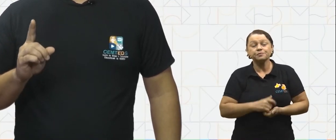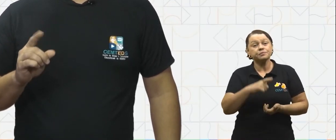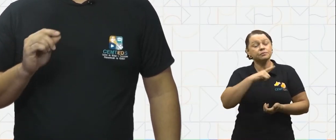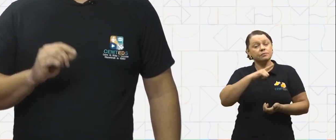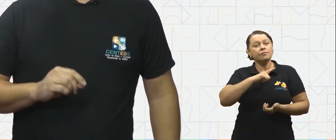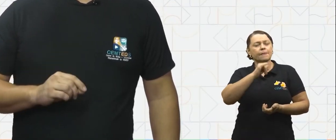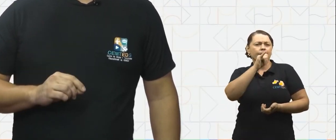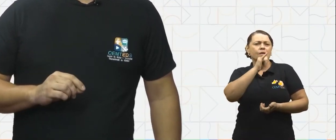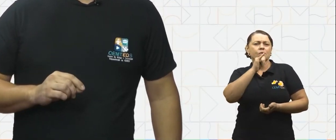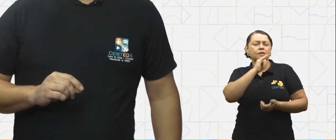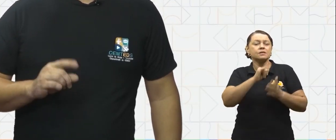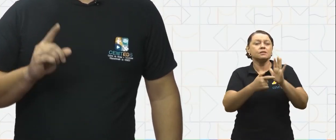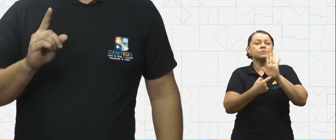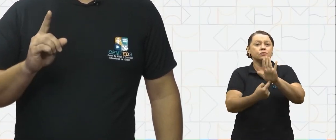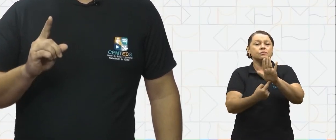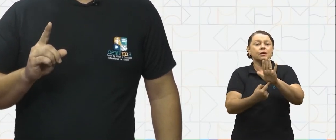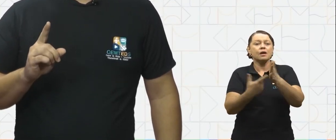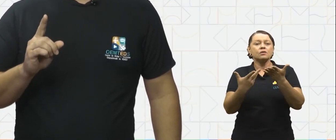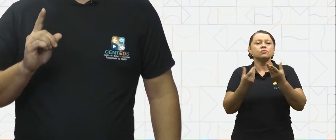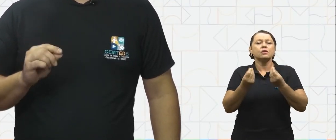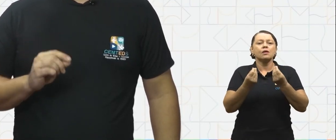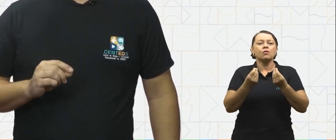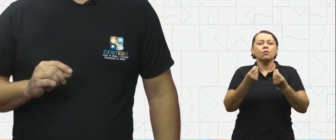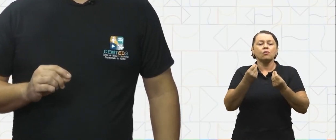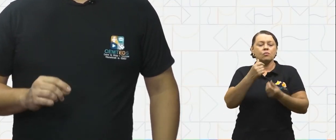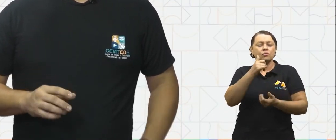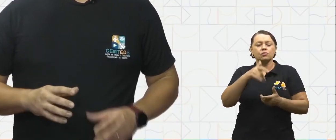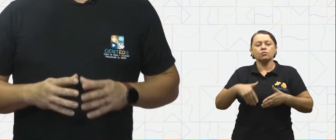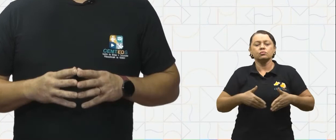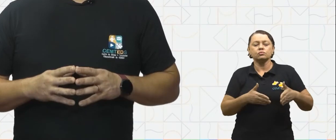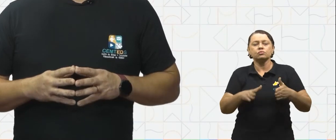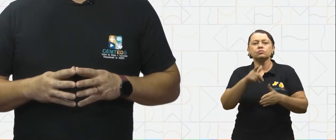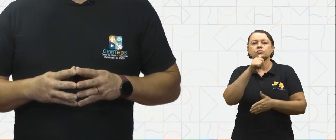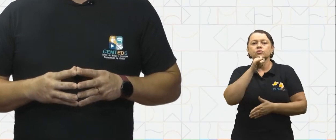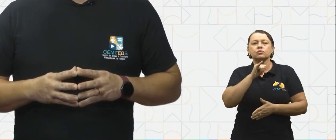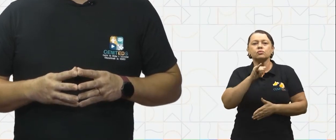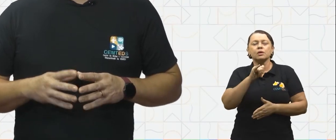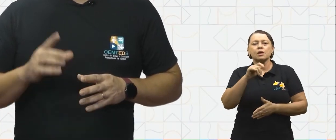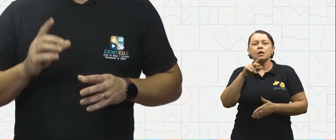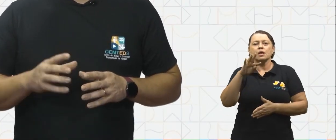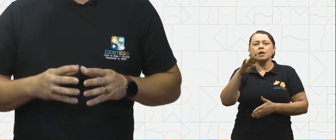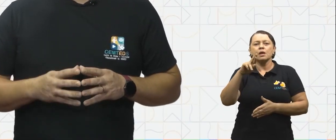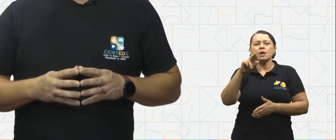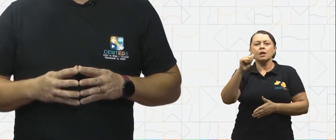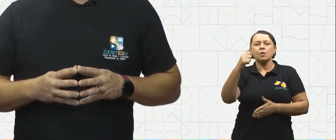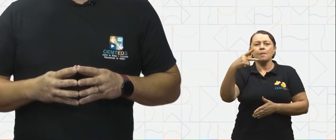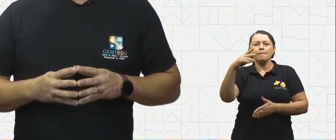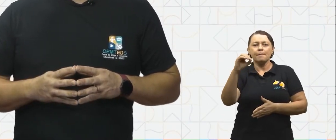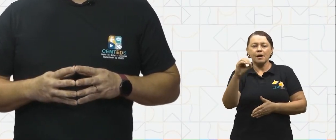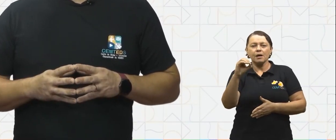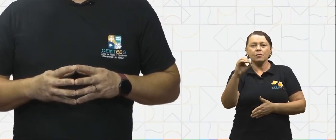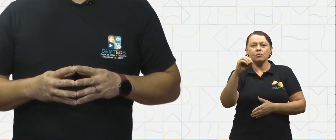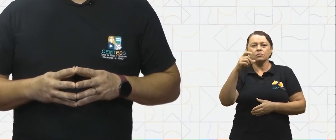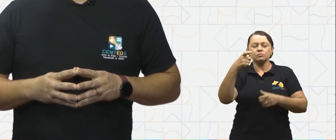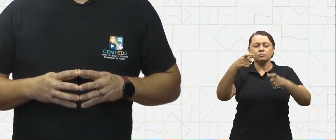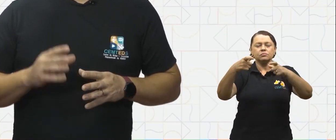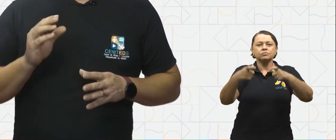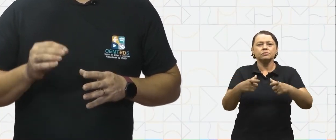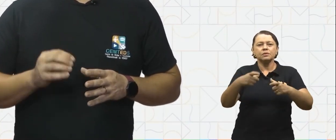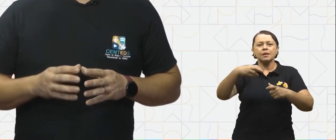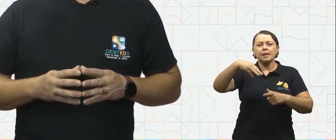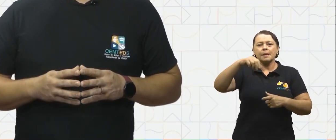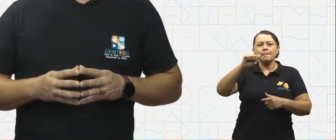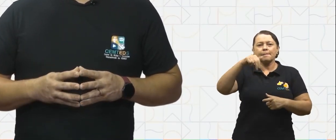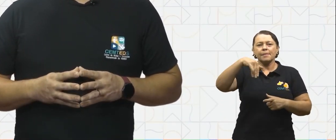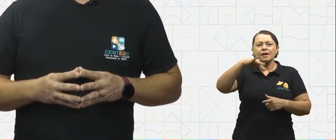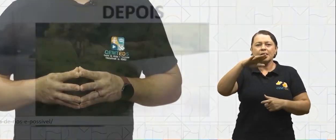ajudar a ilustrar esse processo. Aconteceu no Rio Paco, em uma comunidade localizada na cidade de Manila,